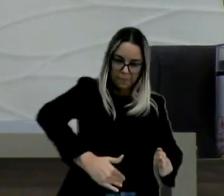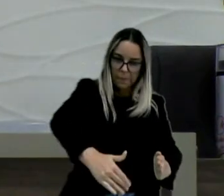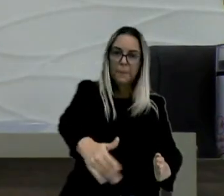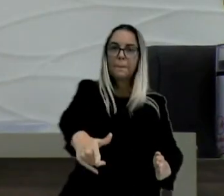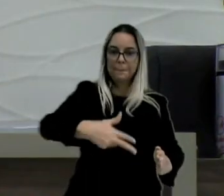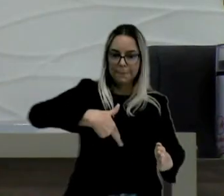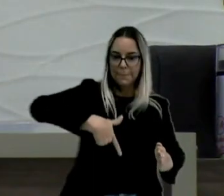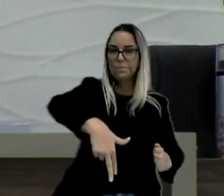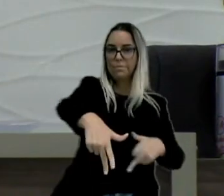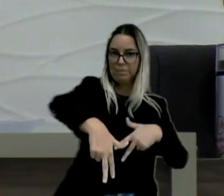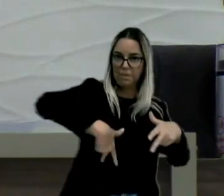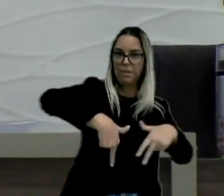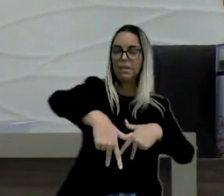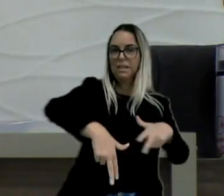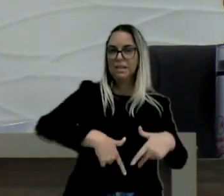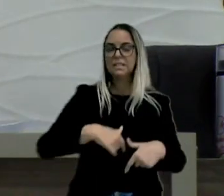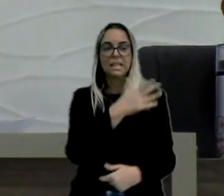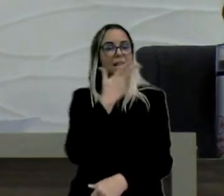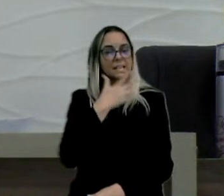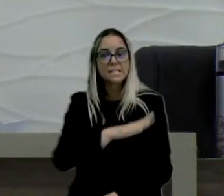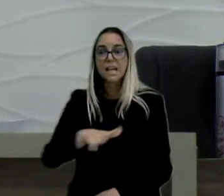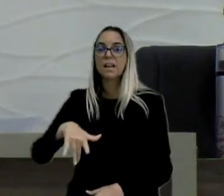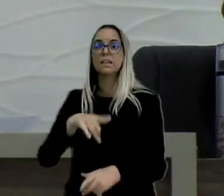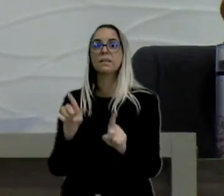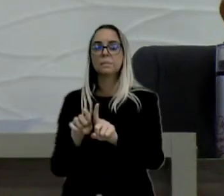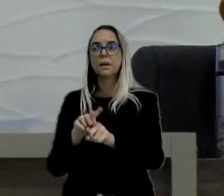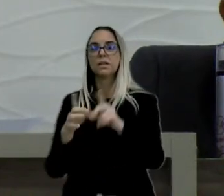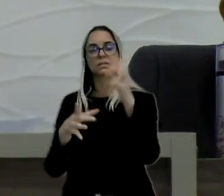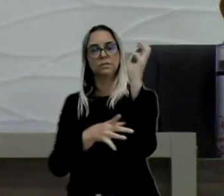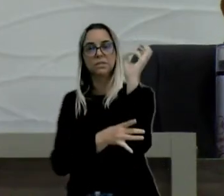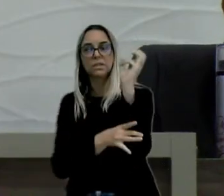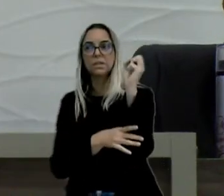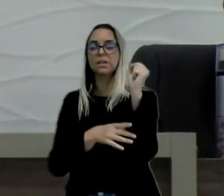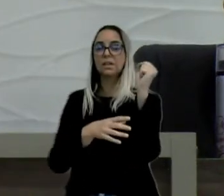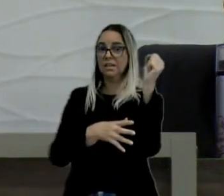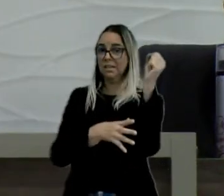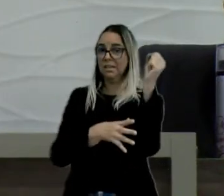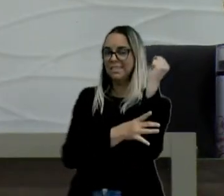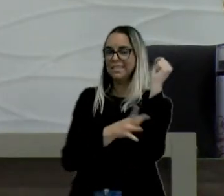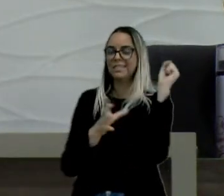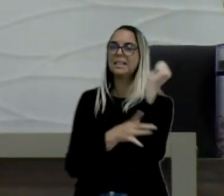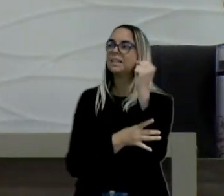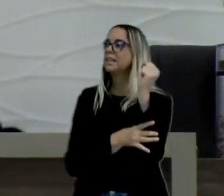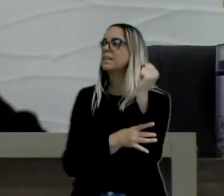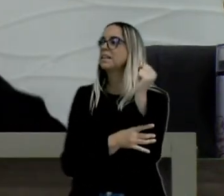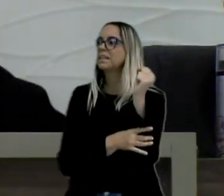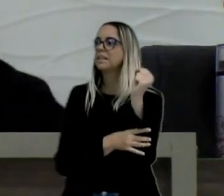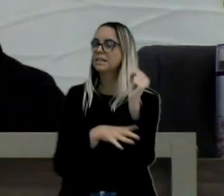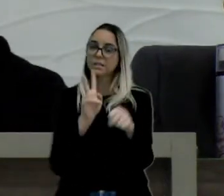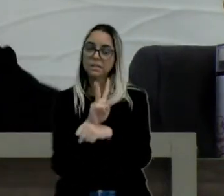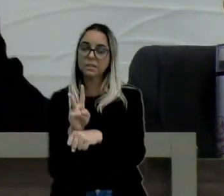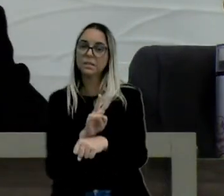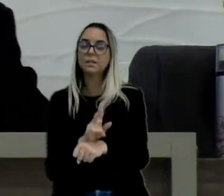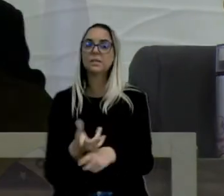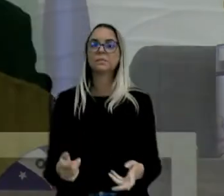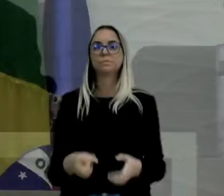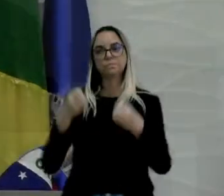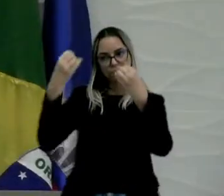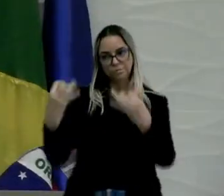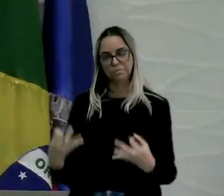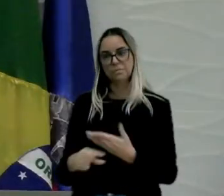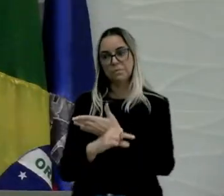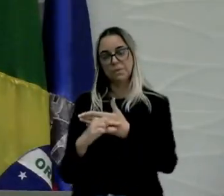unidades educacionais em discussão discut na autora do mesmo boa tarde senhor